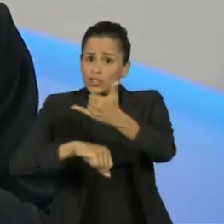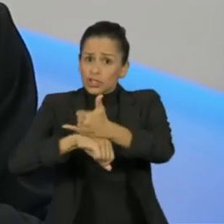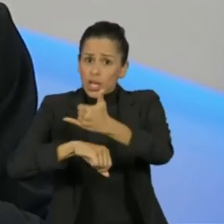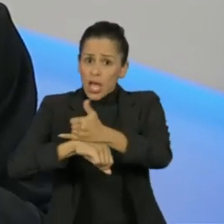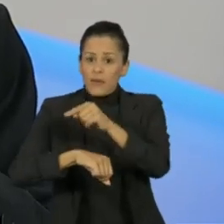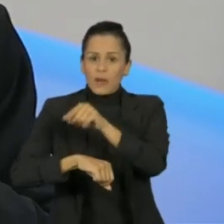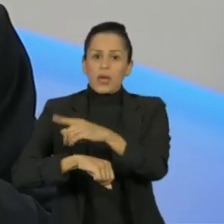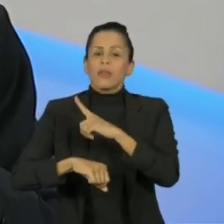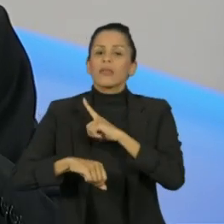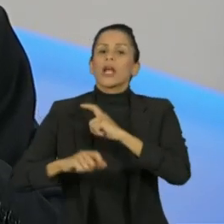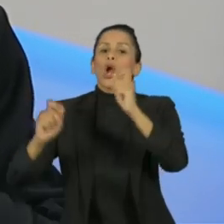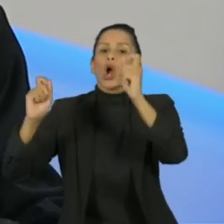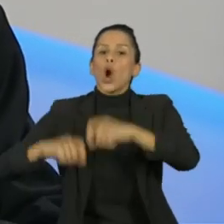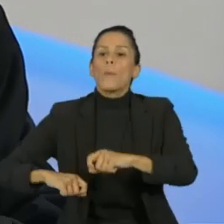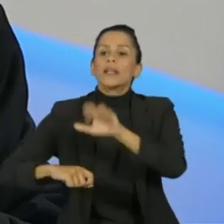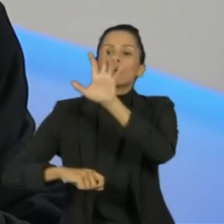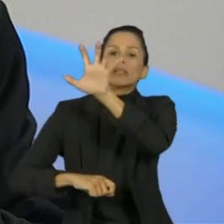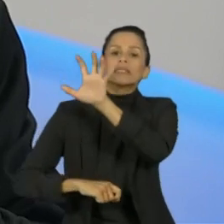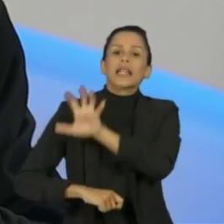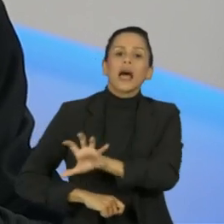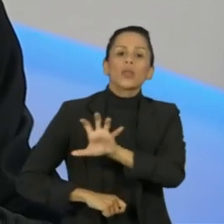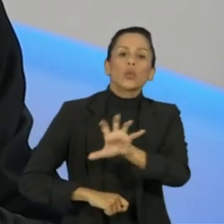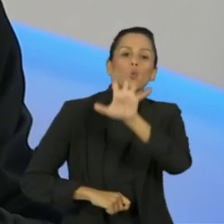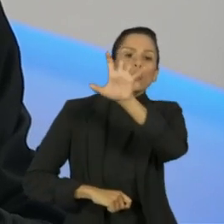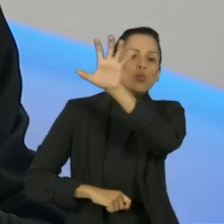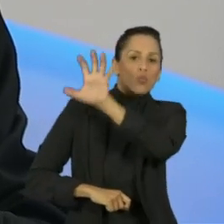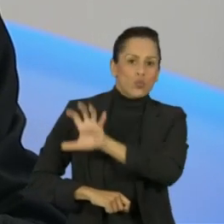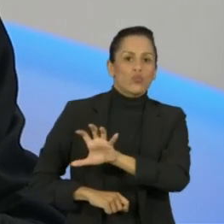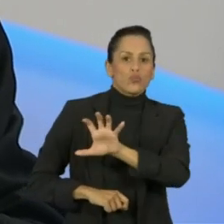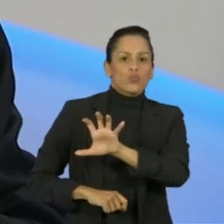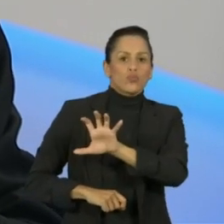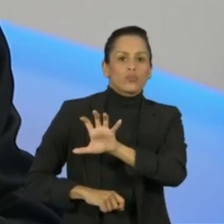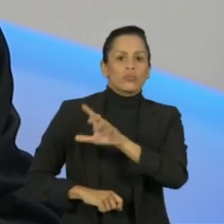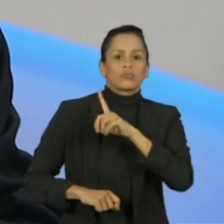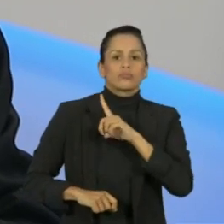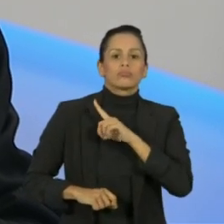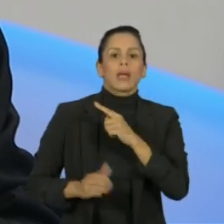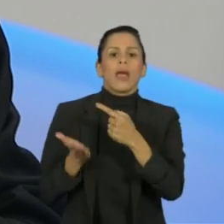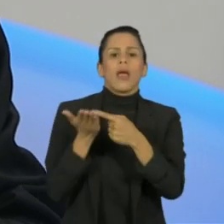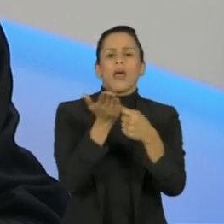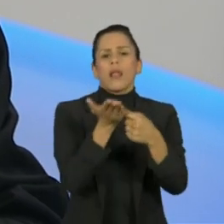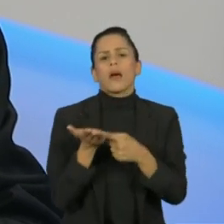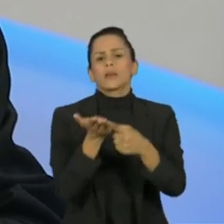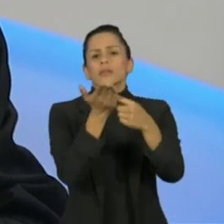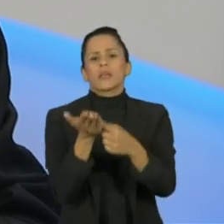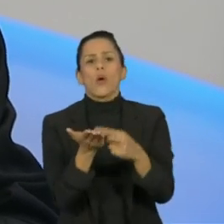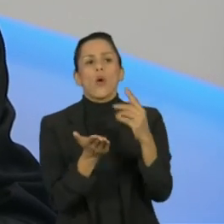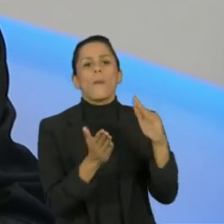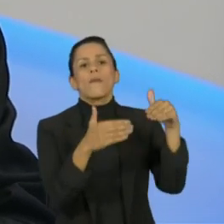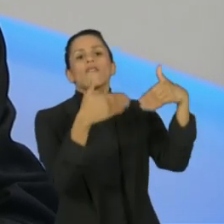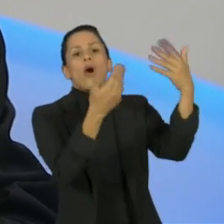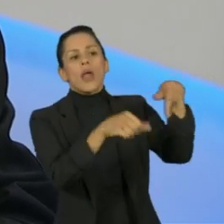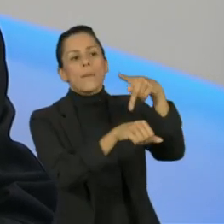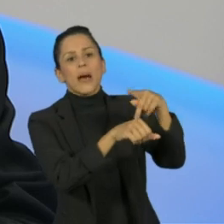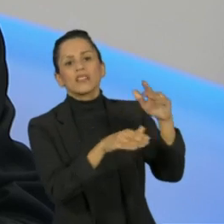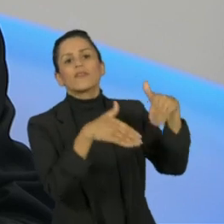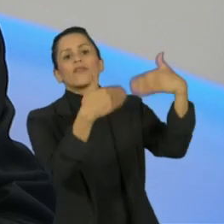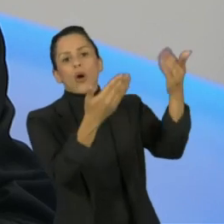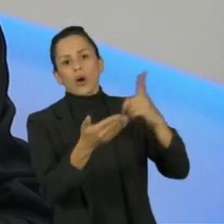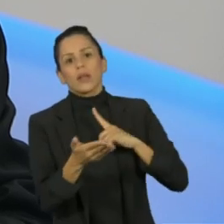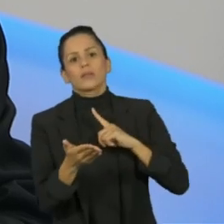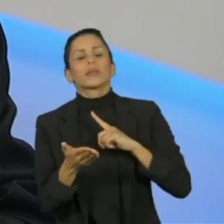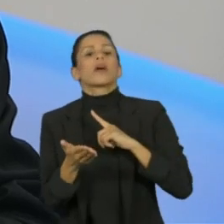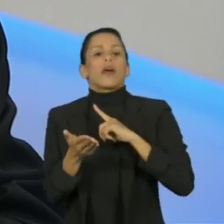Estado apenas, importantes, mas de Estado. Ele vai manter relações internacionais, nomear embaixadores, nomear os